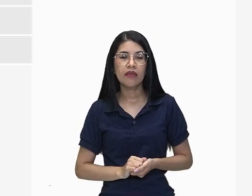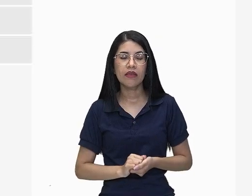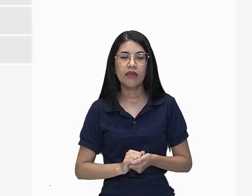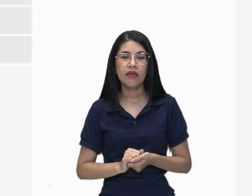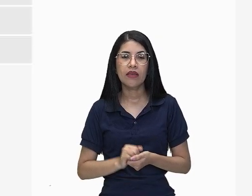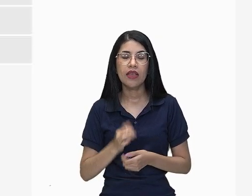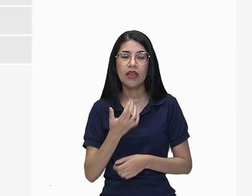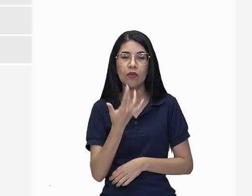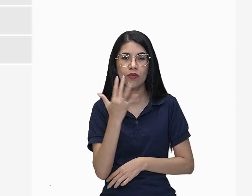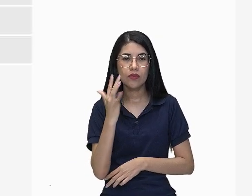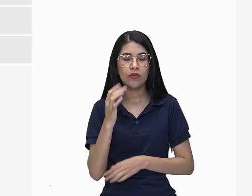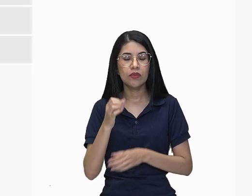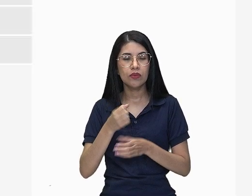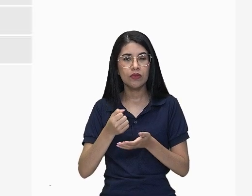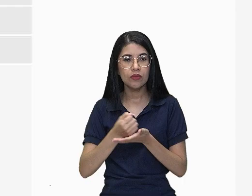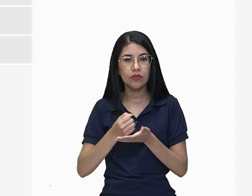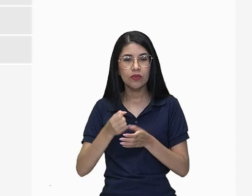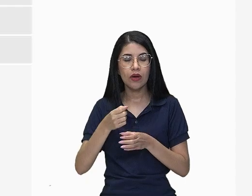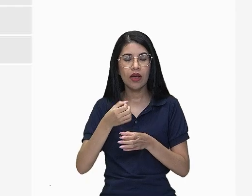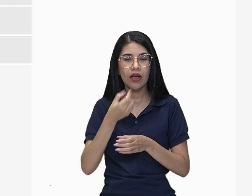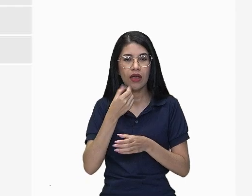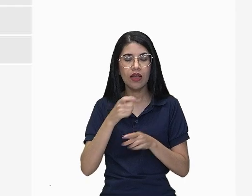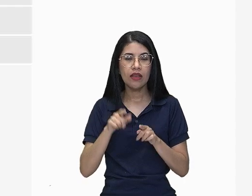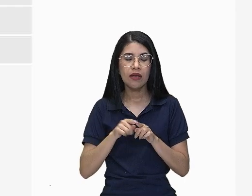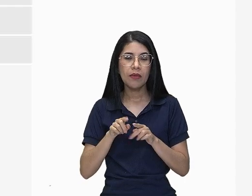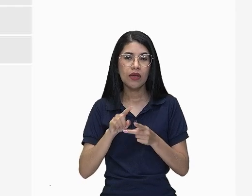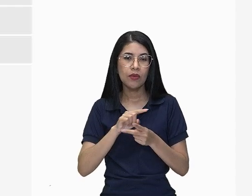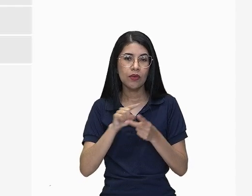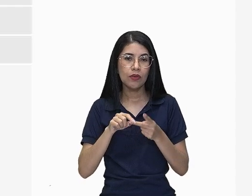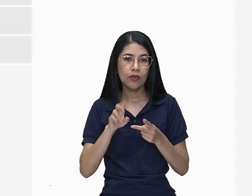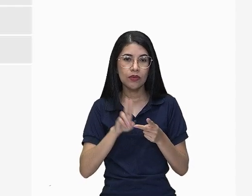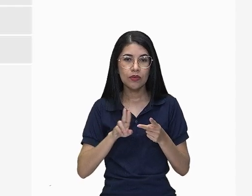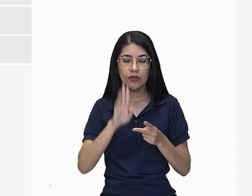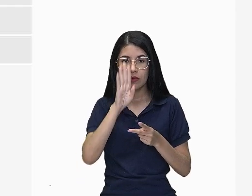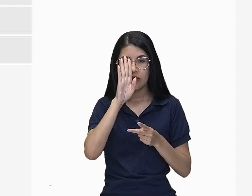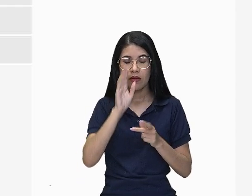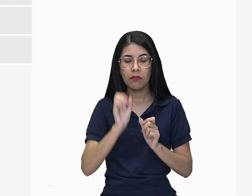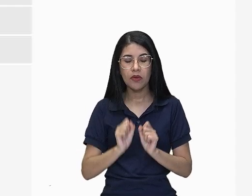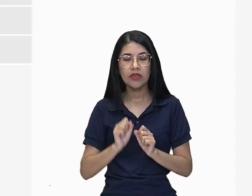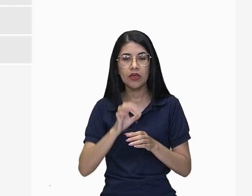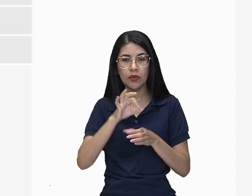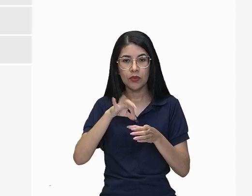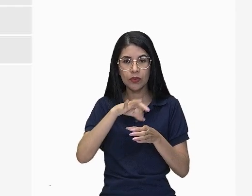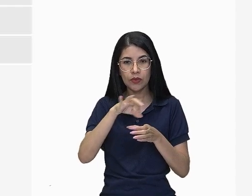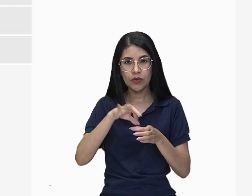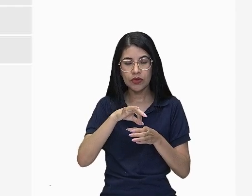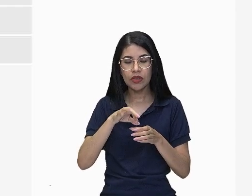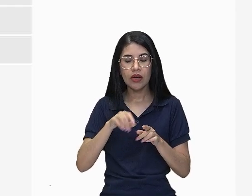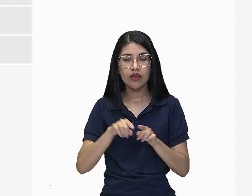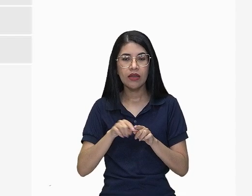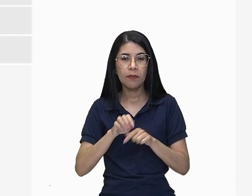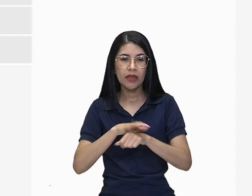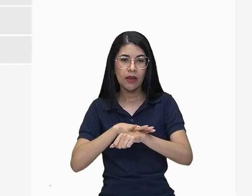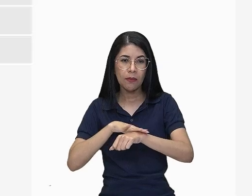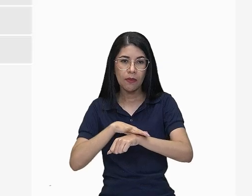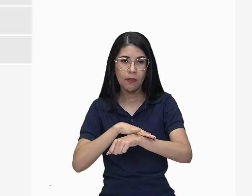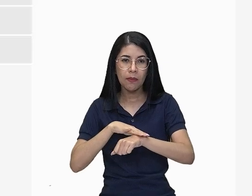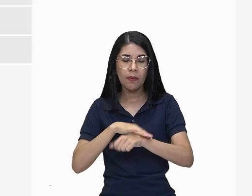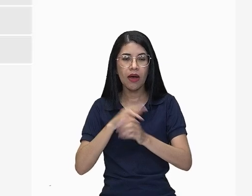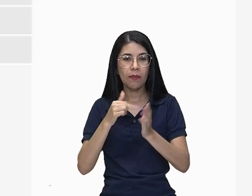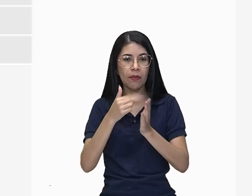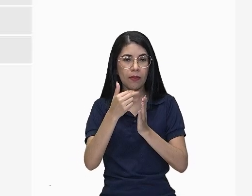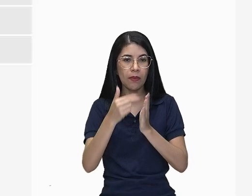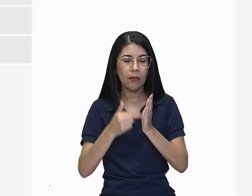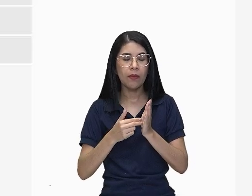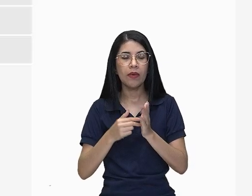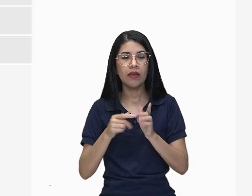eles possuem as principais formas de serem utilizadas. Pode ser utilizado através de um chá, de uma pomada, tintura,